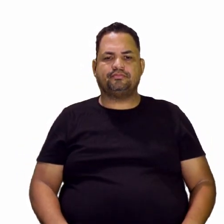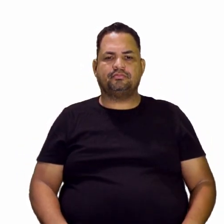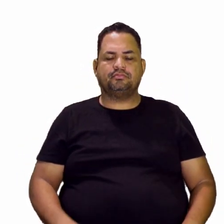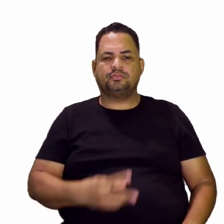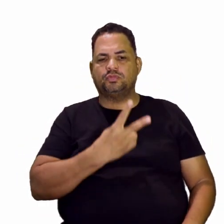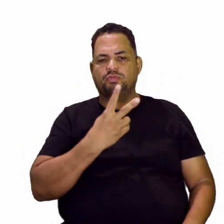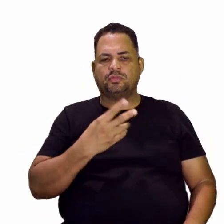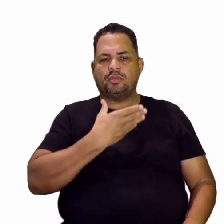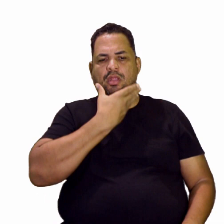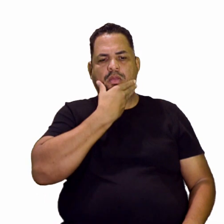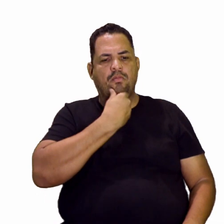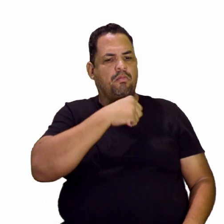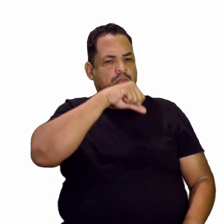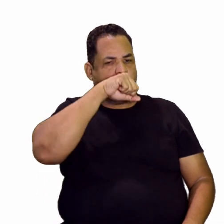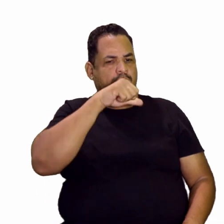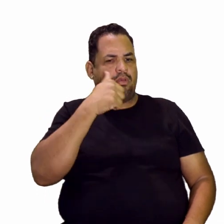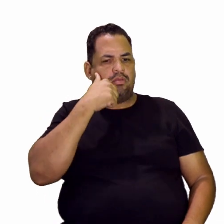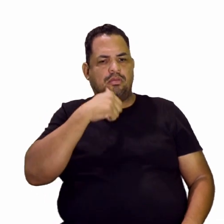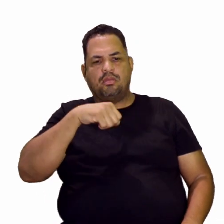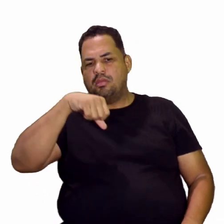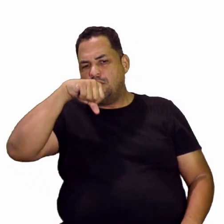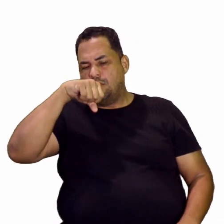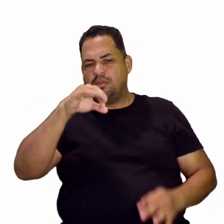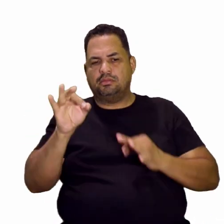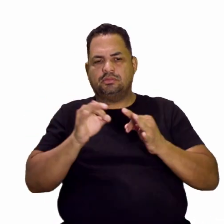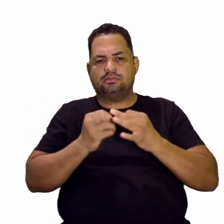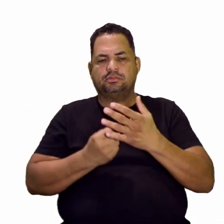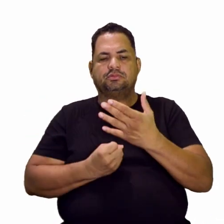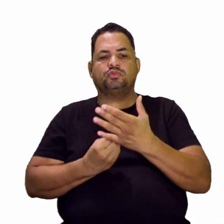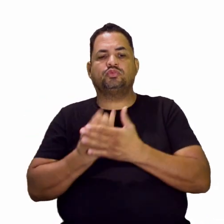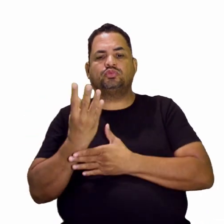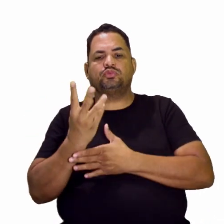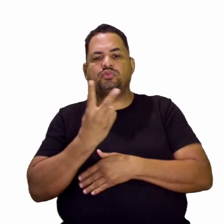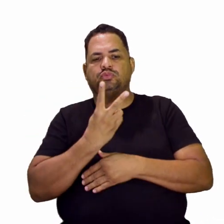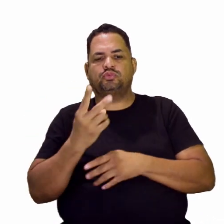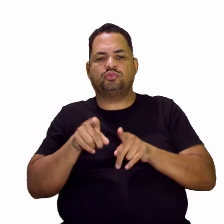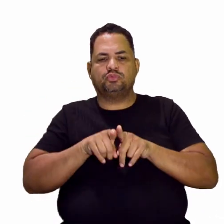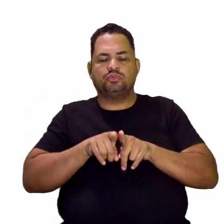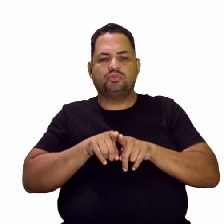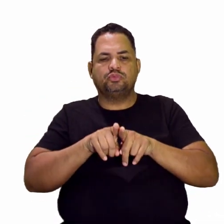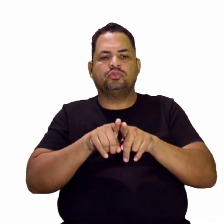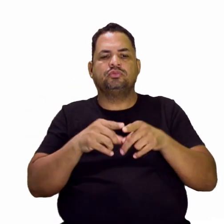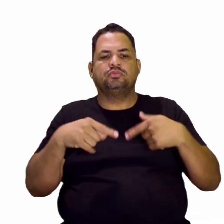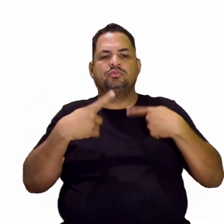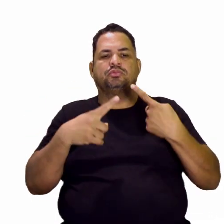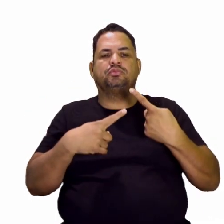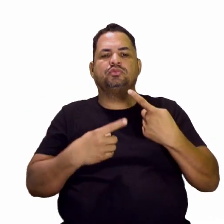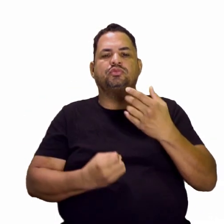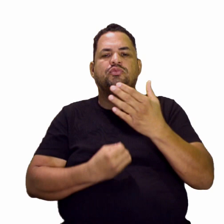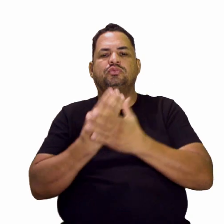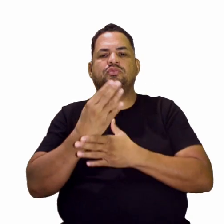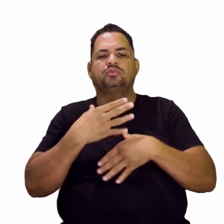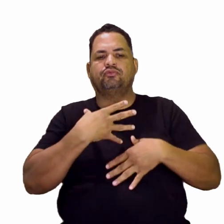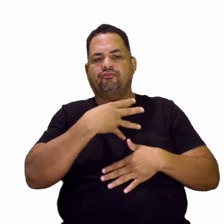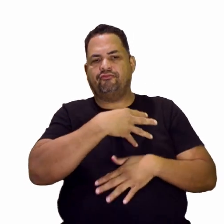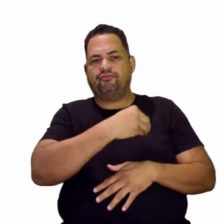e da mãe passou para o filho, para ele ter características parecidas com os pais. Né?